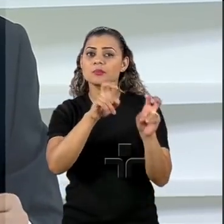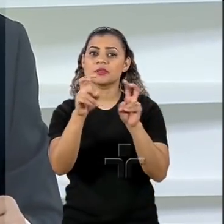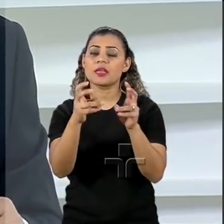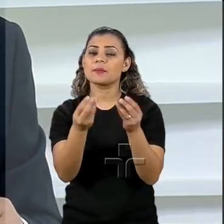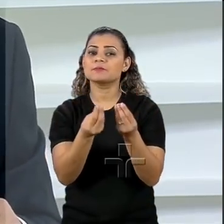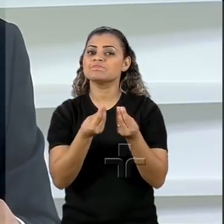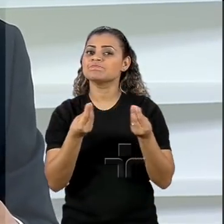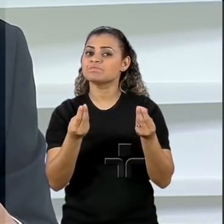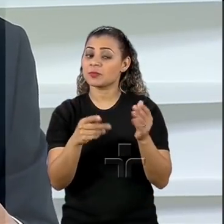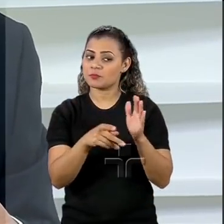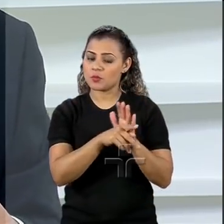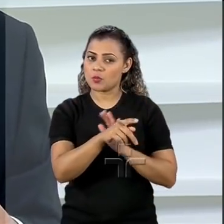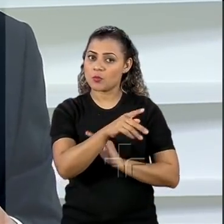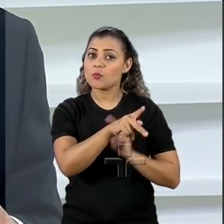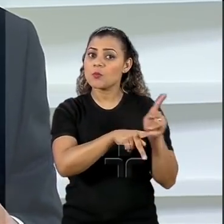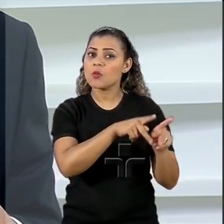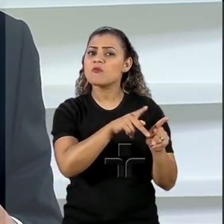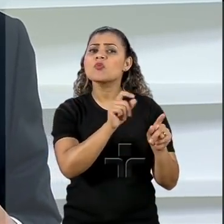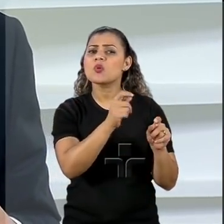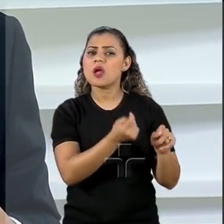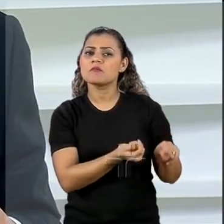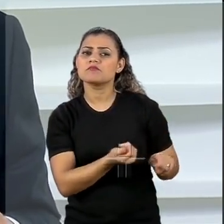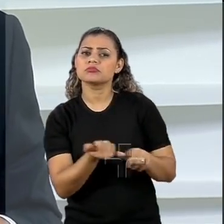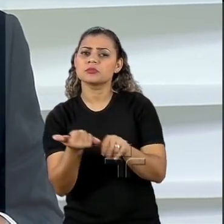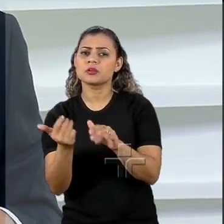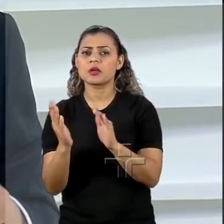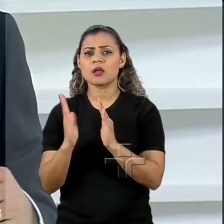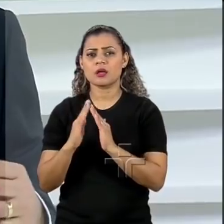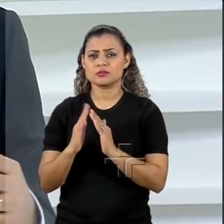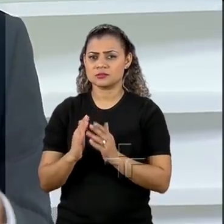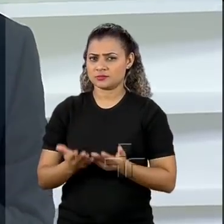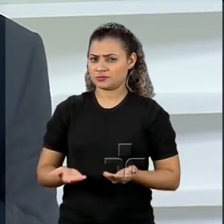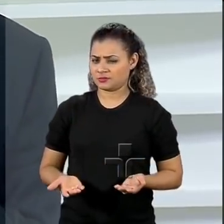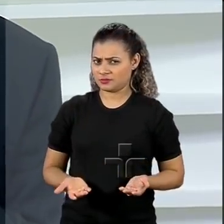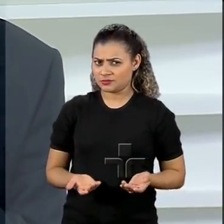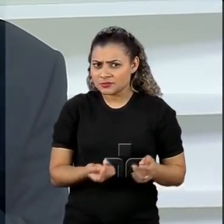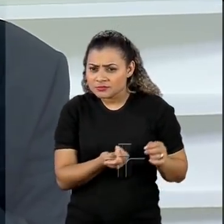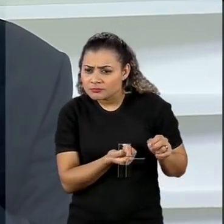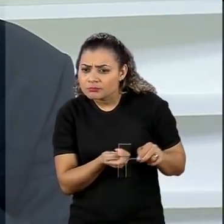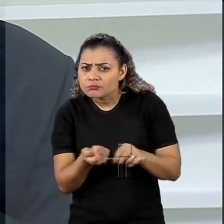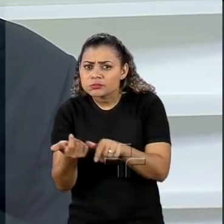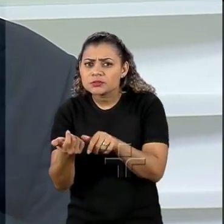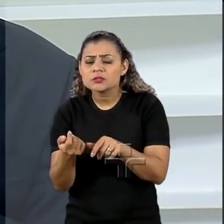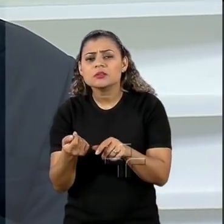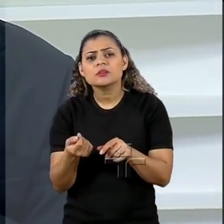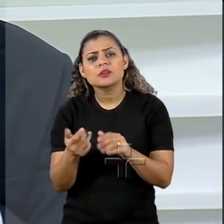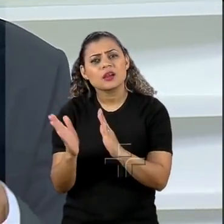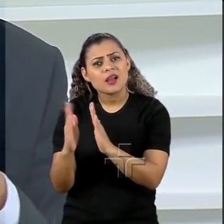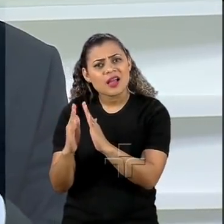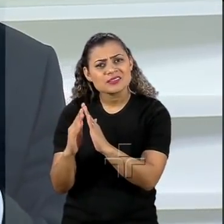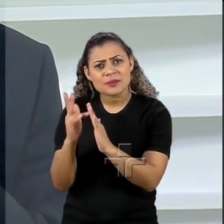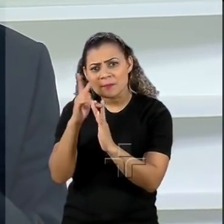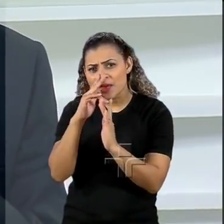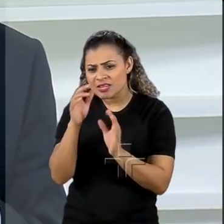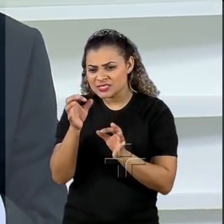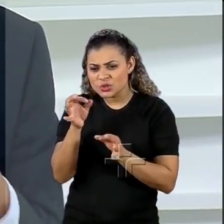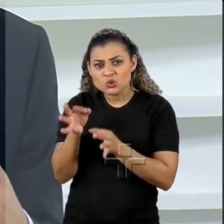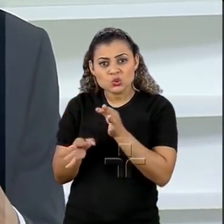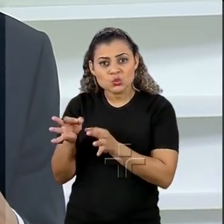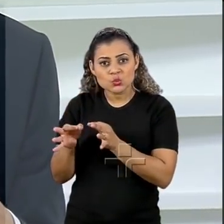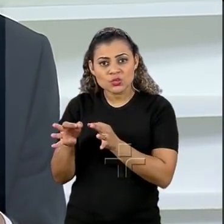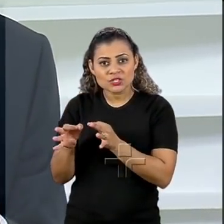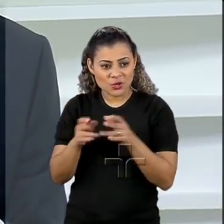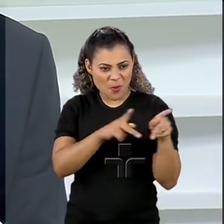brasileira, que é essa questão do auxílio moradia, né? E é uma coisa que afasta muito os juízes da população. A